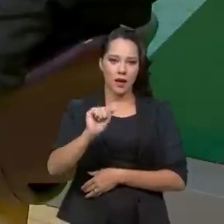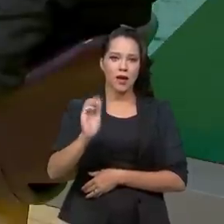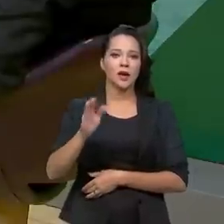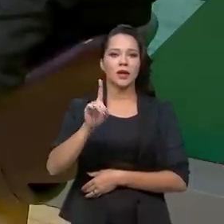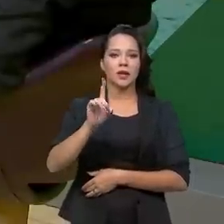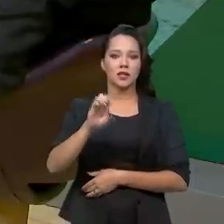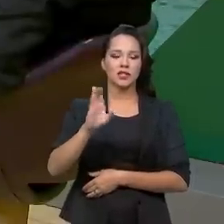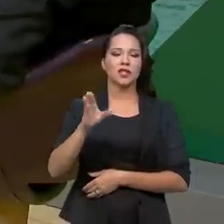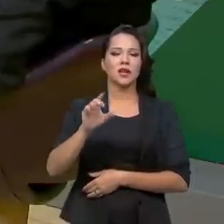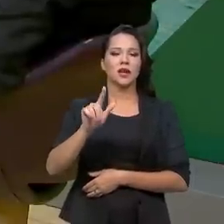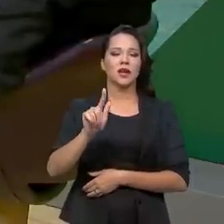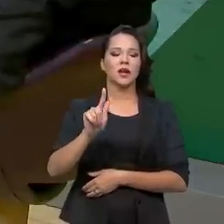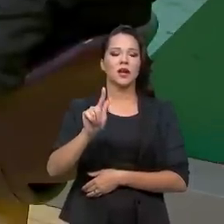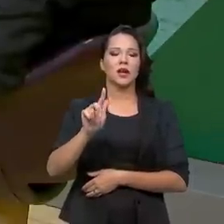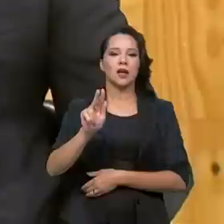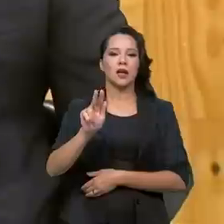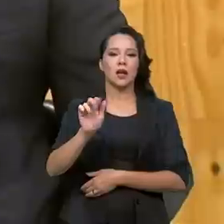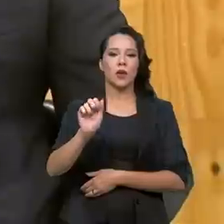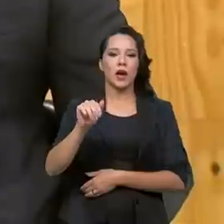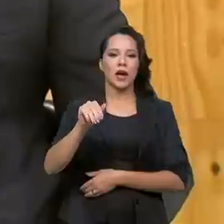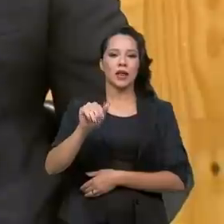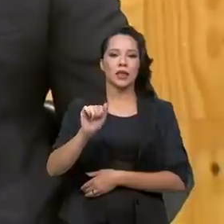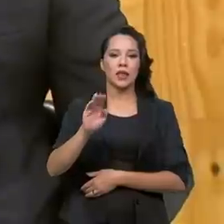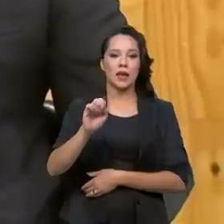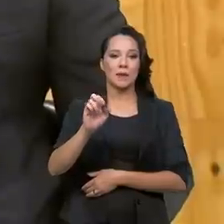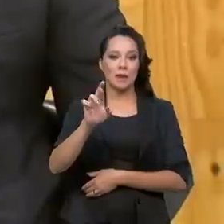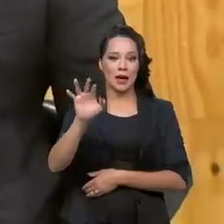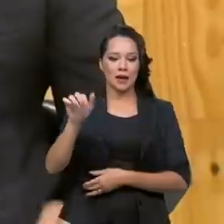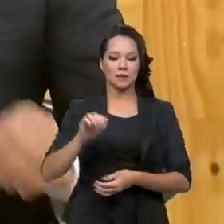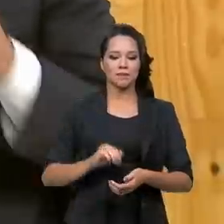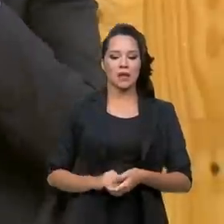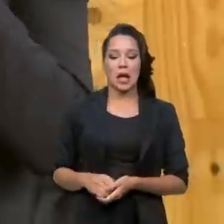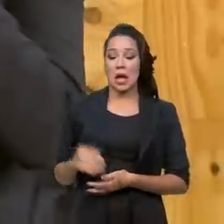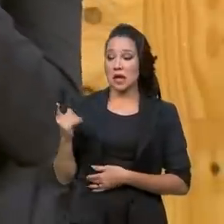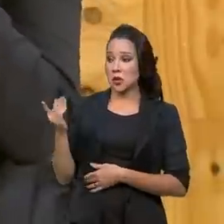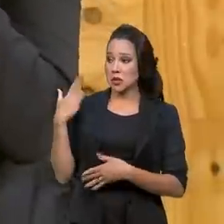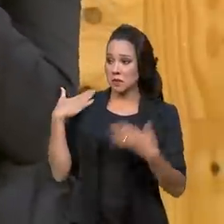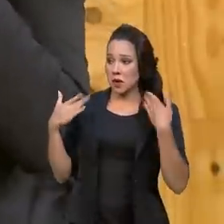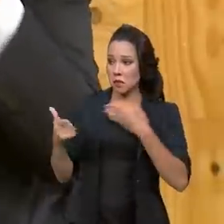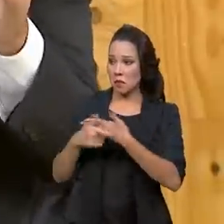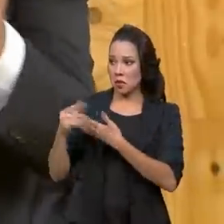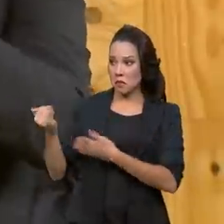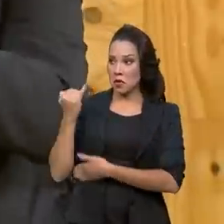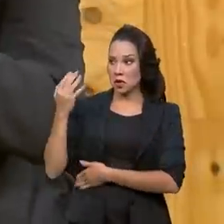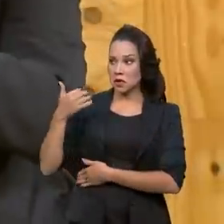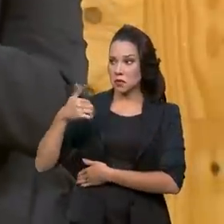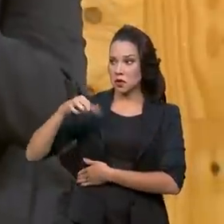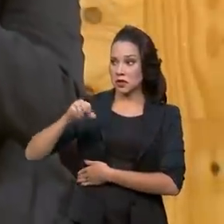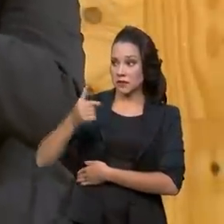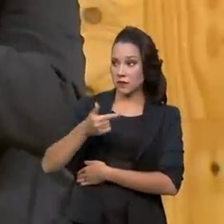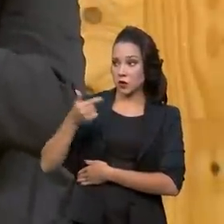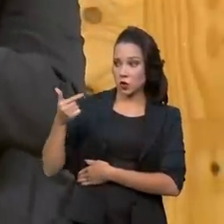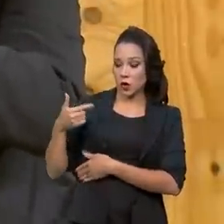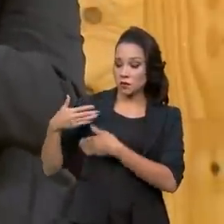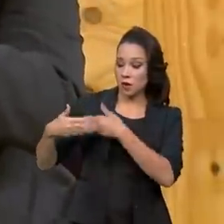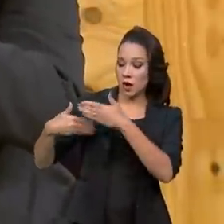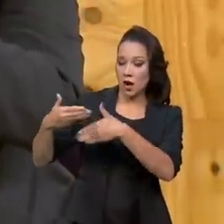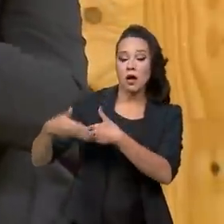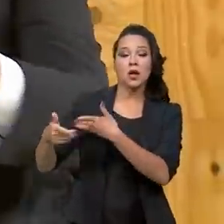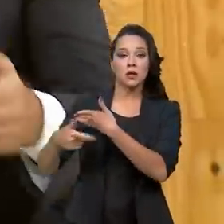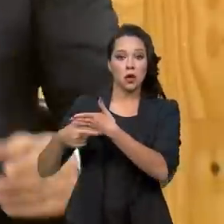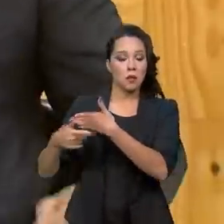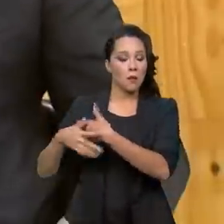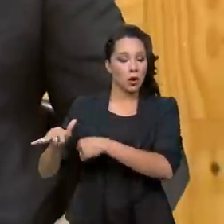Baía de Guanabara. Agora, se a Marinha teve um papel fundamental ali em 1822 e no decorrer desse período, ela tem um